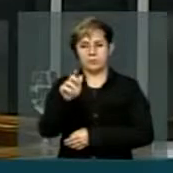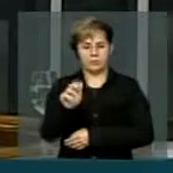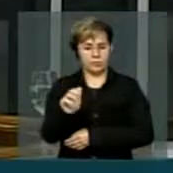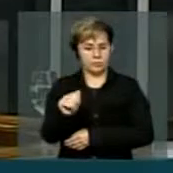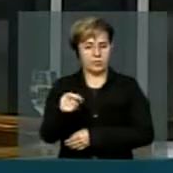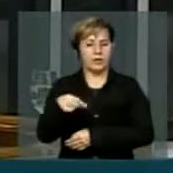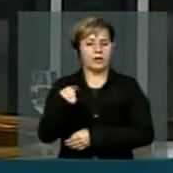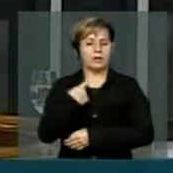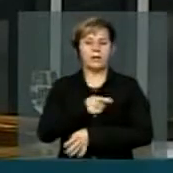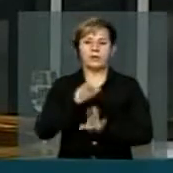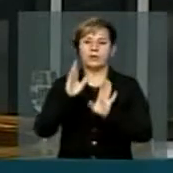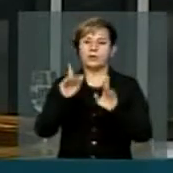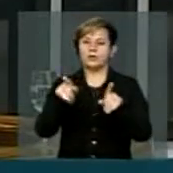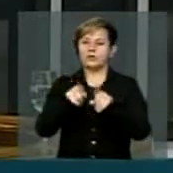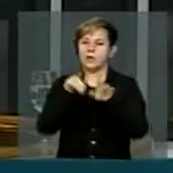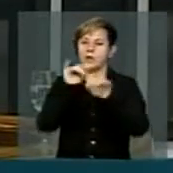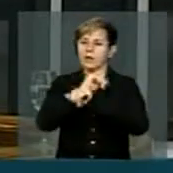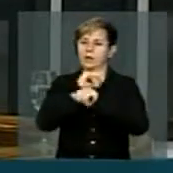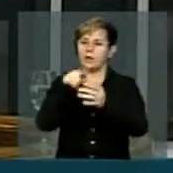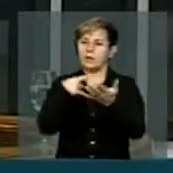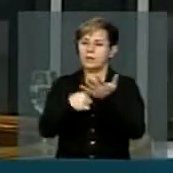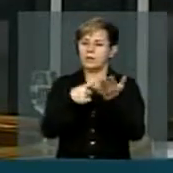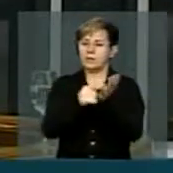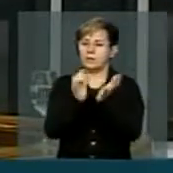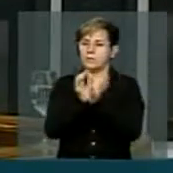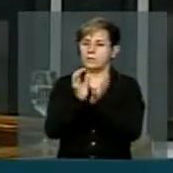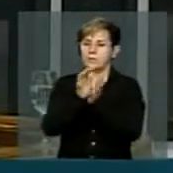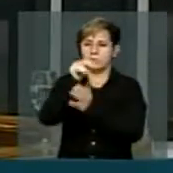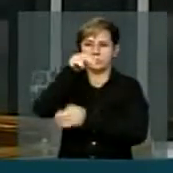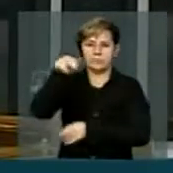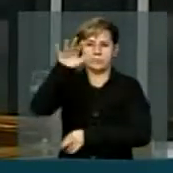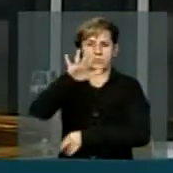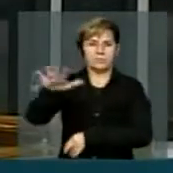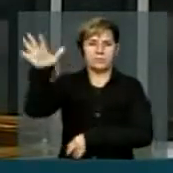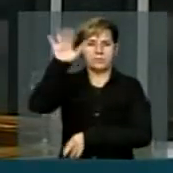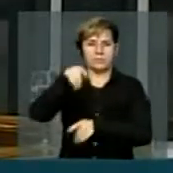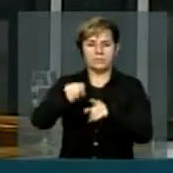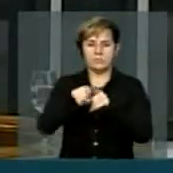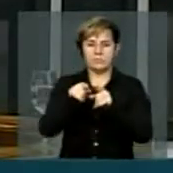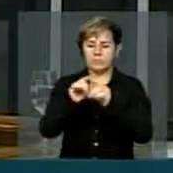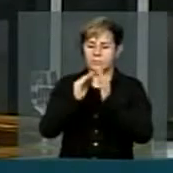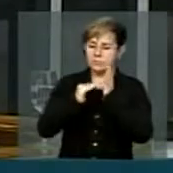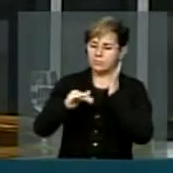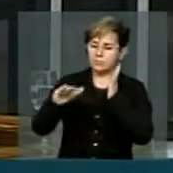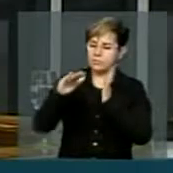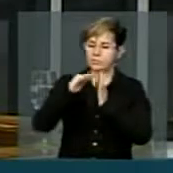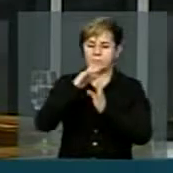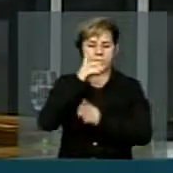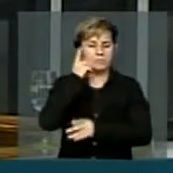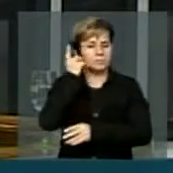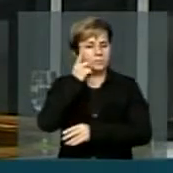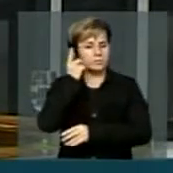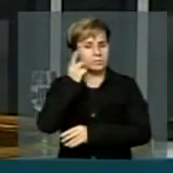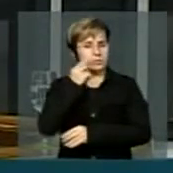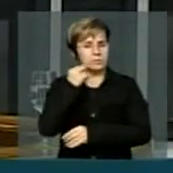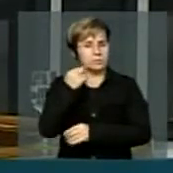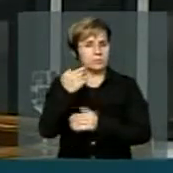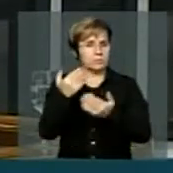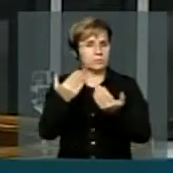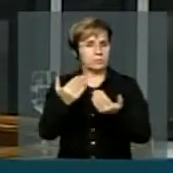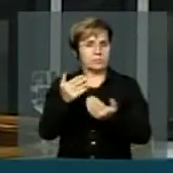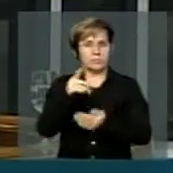antemão convocamos toda a bancada nordestina e todos os deputados, já que o Luiz Gonzaga, apesar